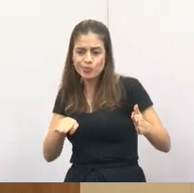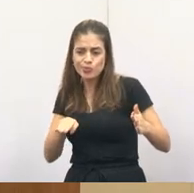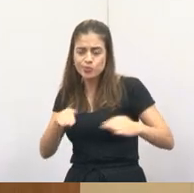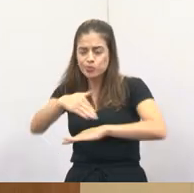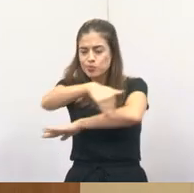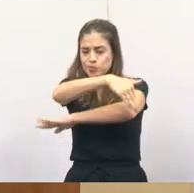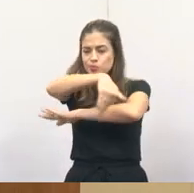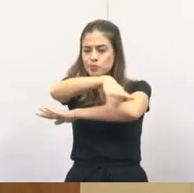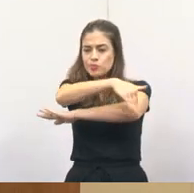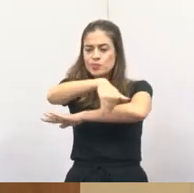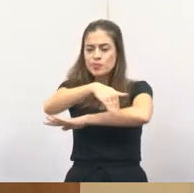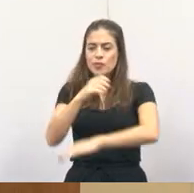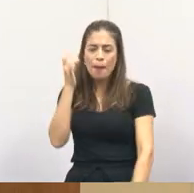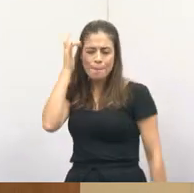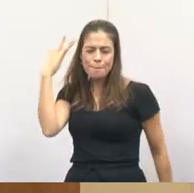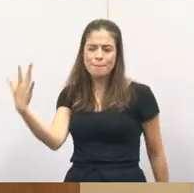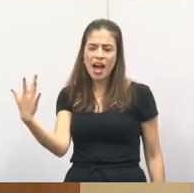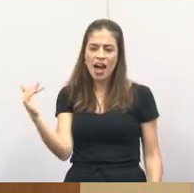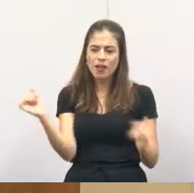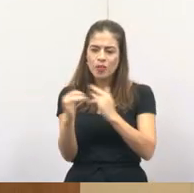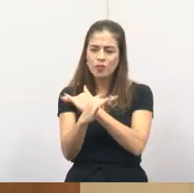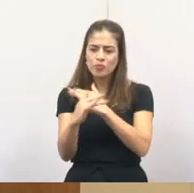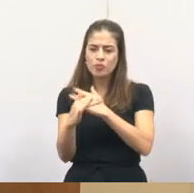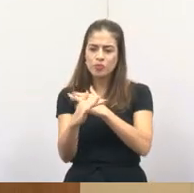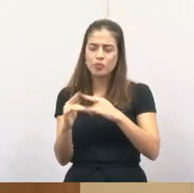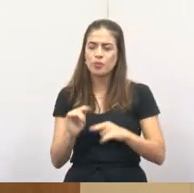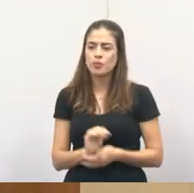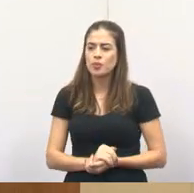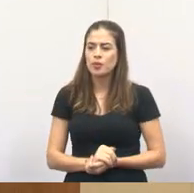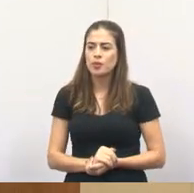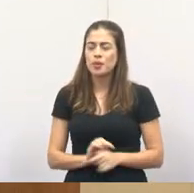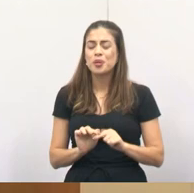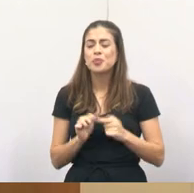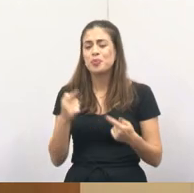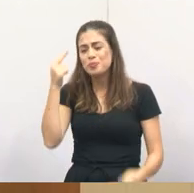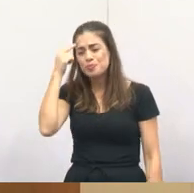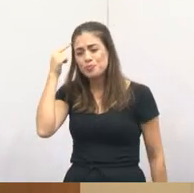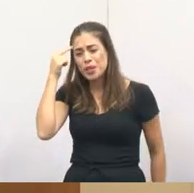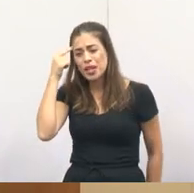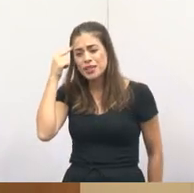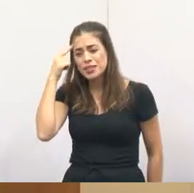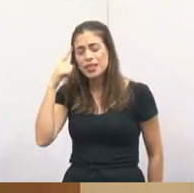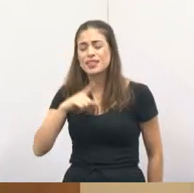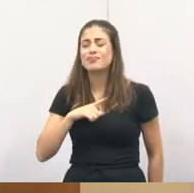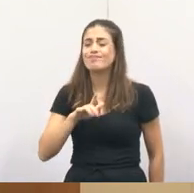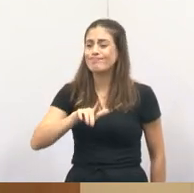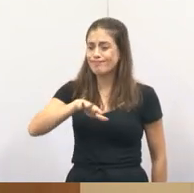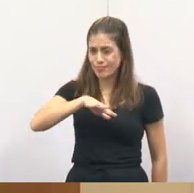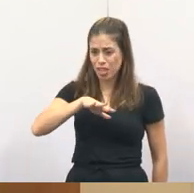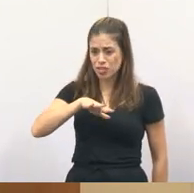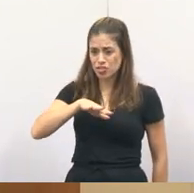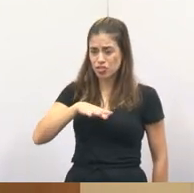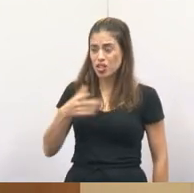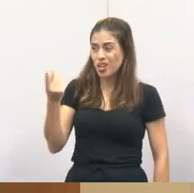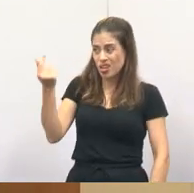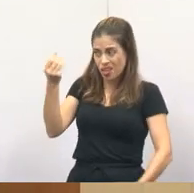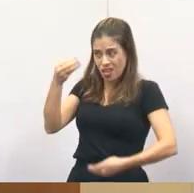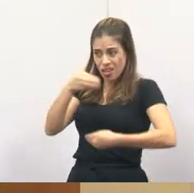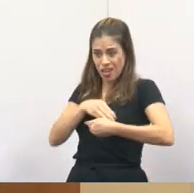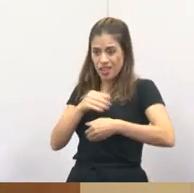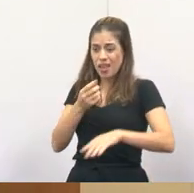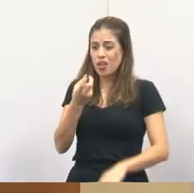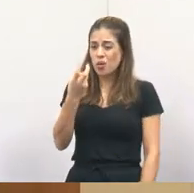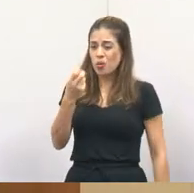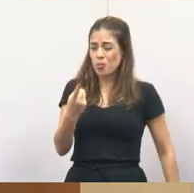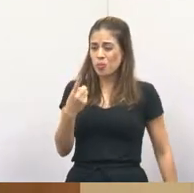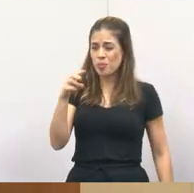Avenida para facilitar o trânsito mas pensa aí nós temos município que arrecado a um bilhão e 200 milhões de